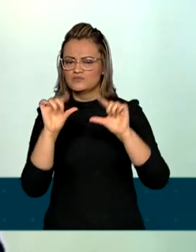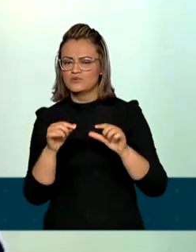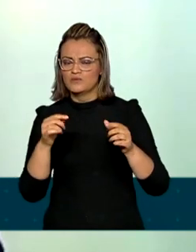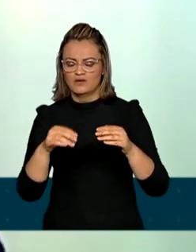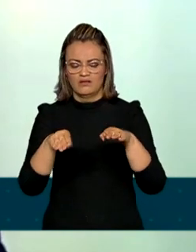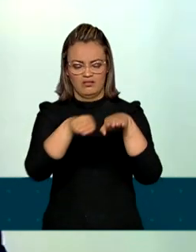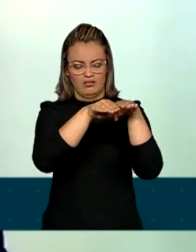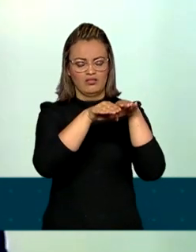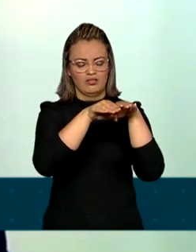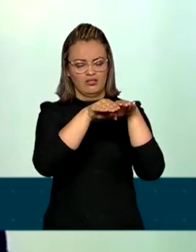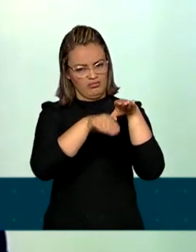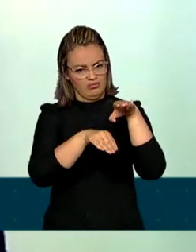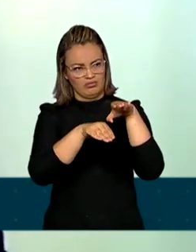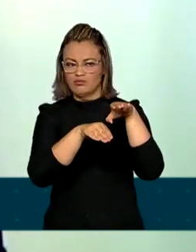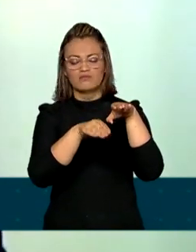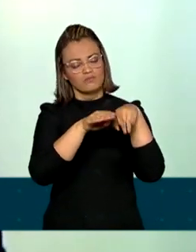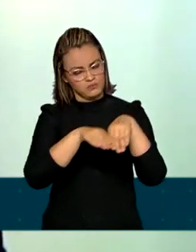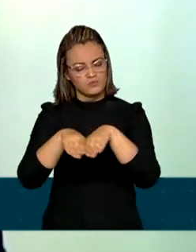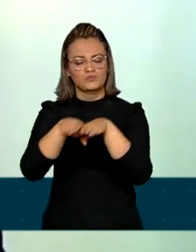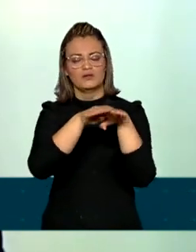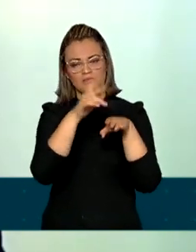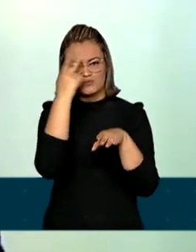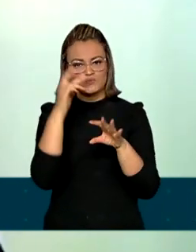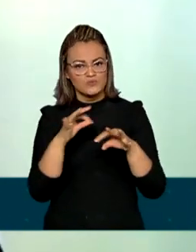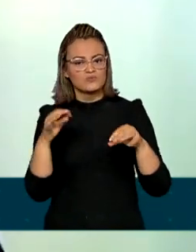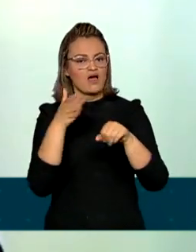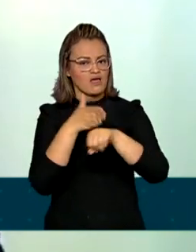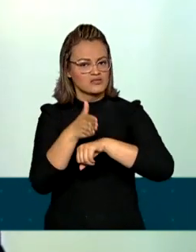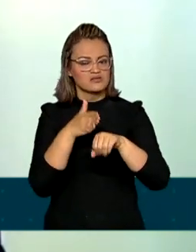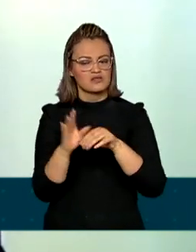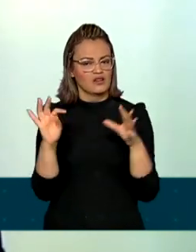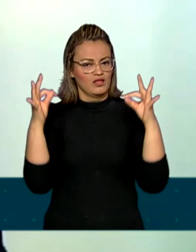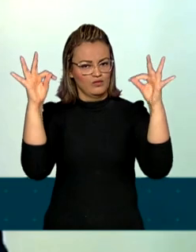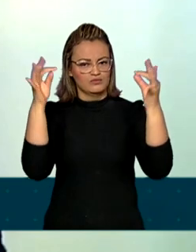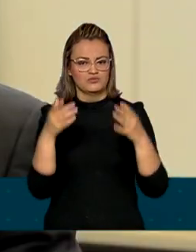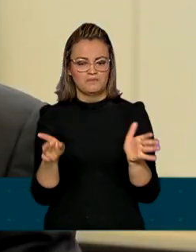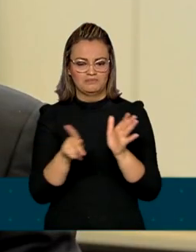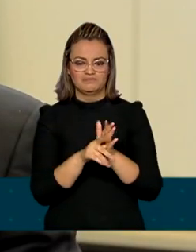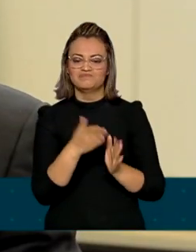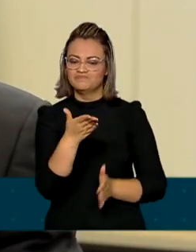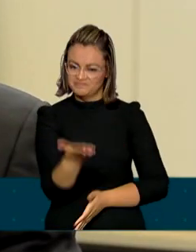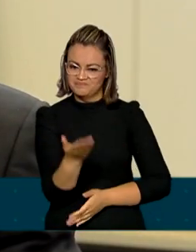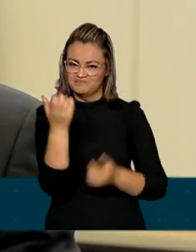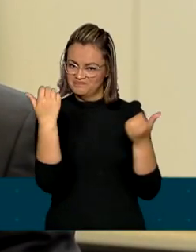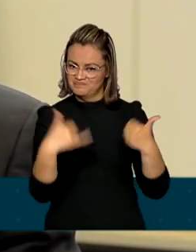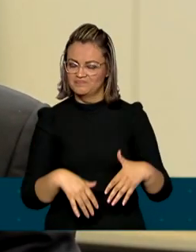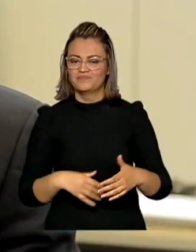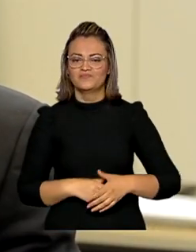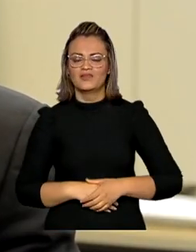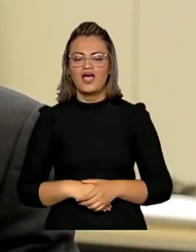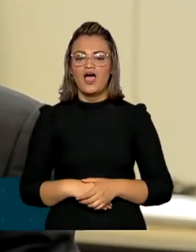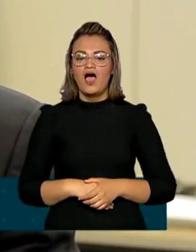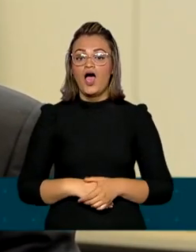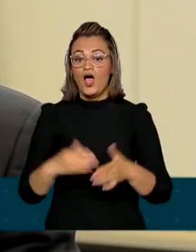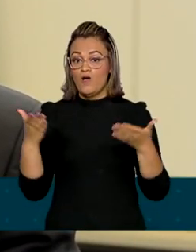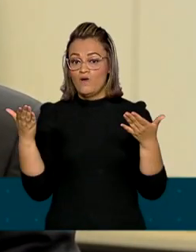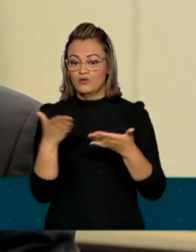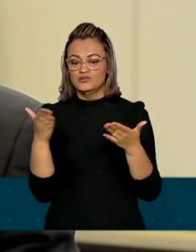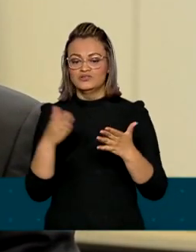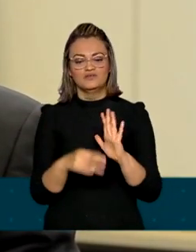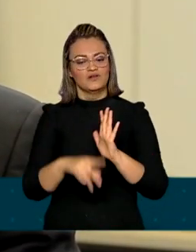as desigualdades e garantir o acesso às novas tecnologias. Podemos falar hoje aqui do